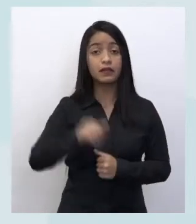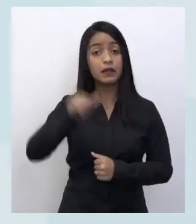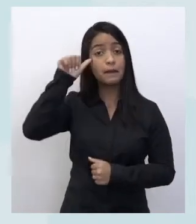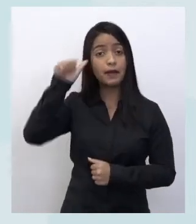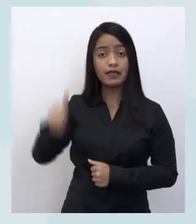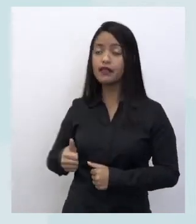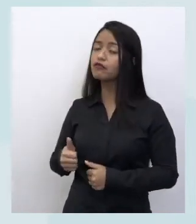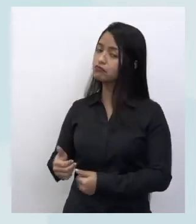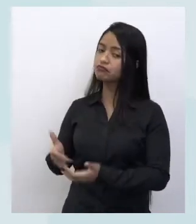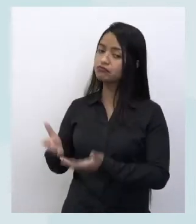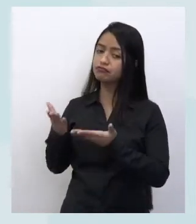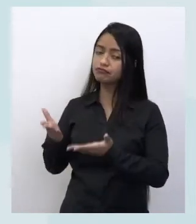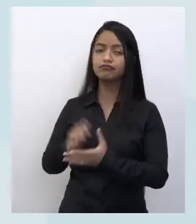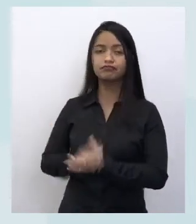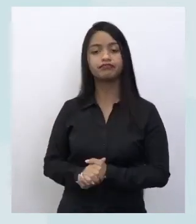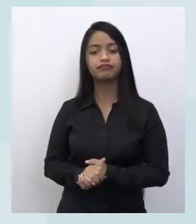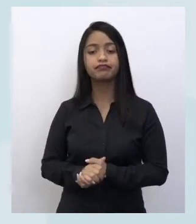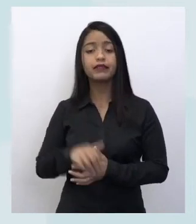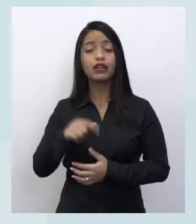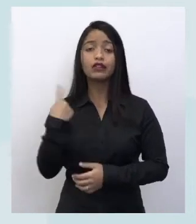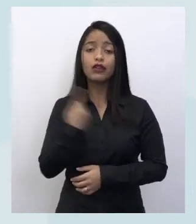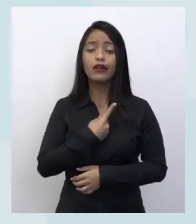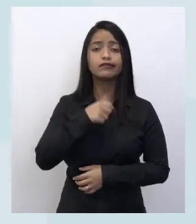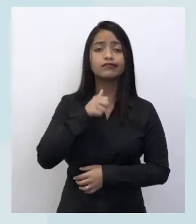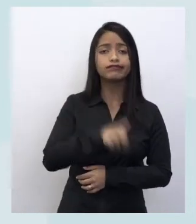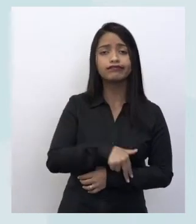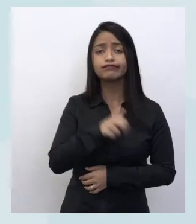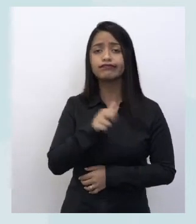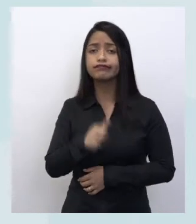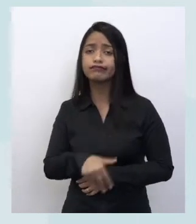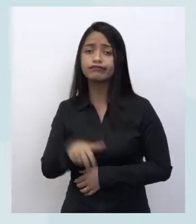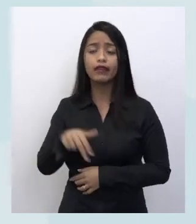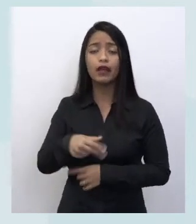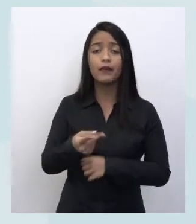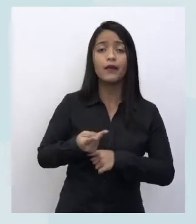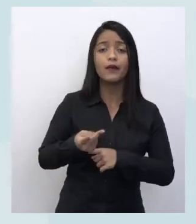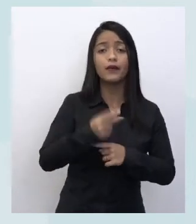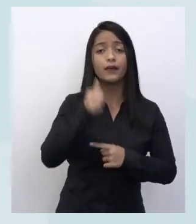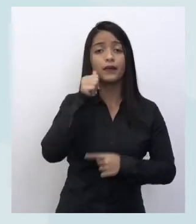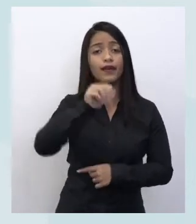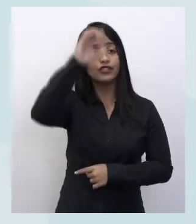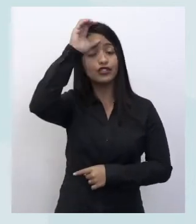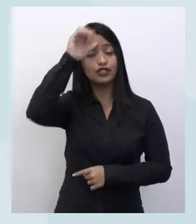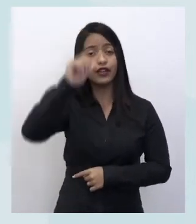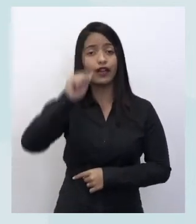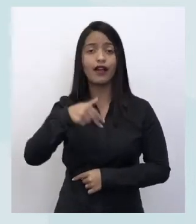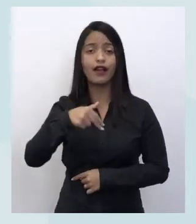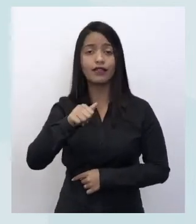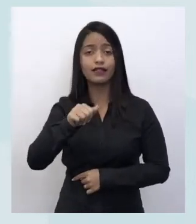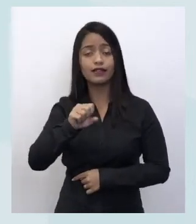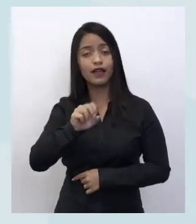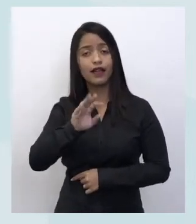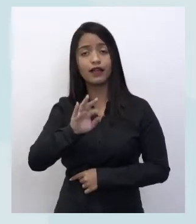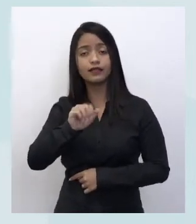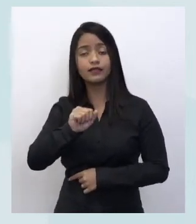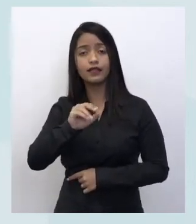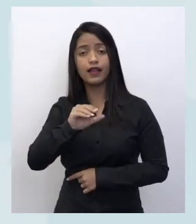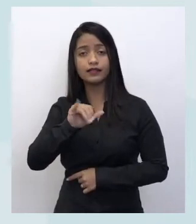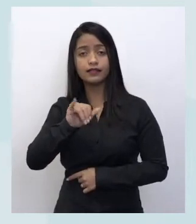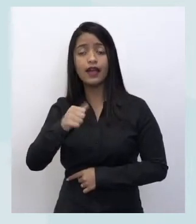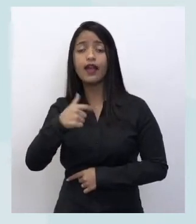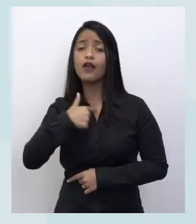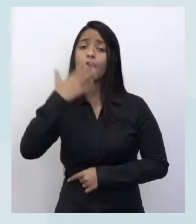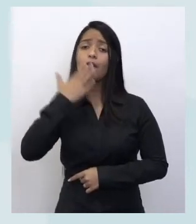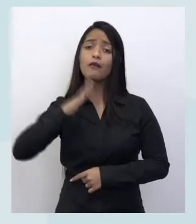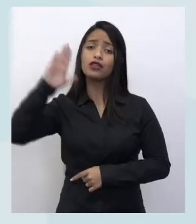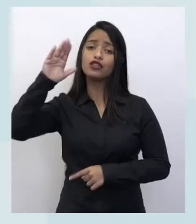Pedrinho. Andamos atrás de tia Anastácia. Prometi à vovó não voltar de mãos abanando e estou atrapalhado.